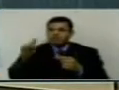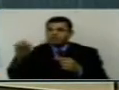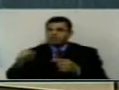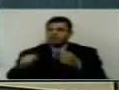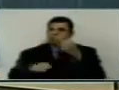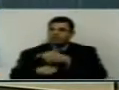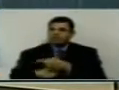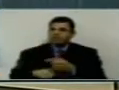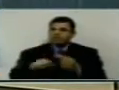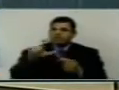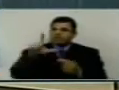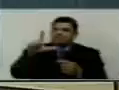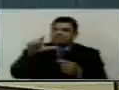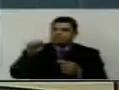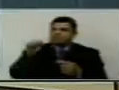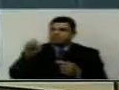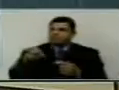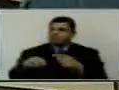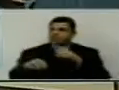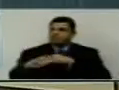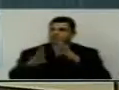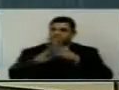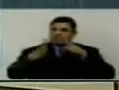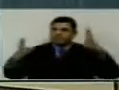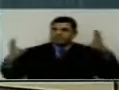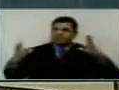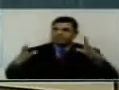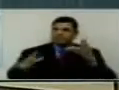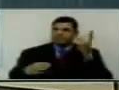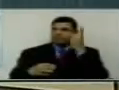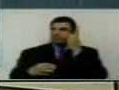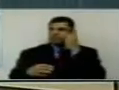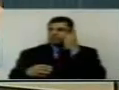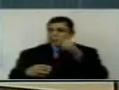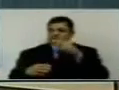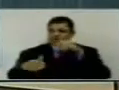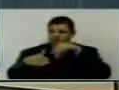La Salle tem um Grêmio da data da sua fundação.